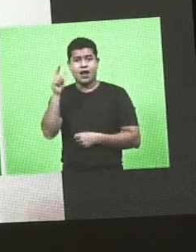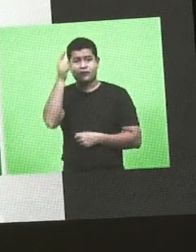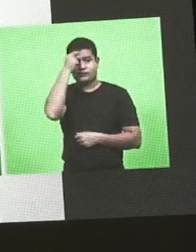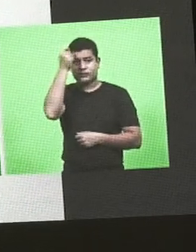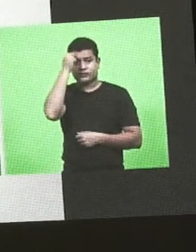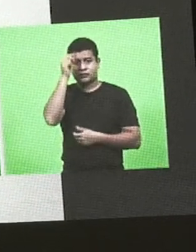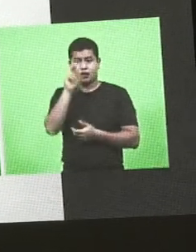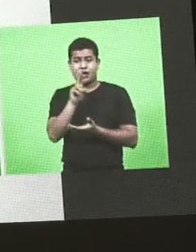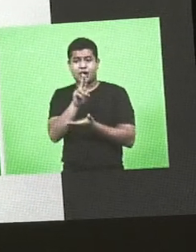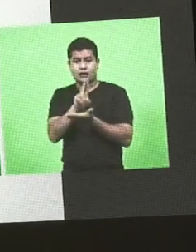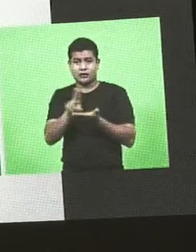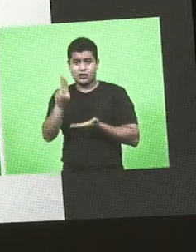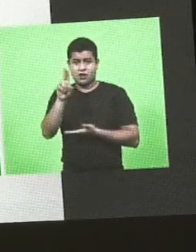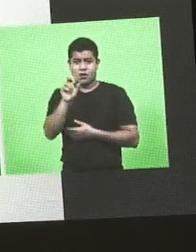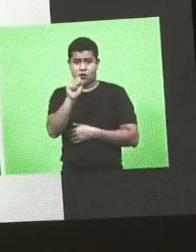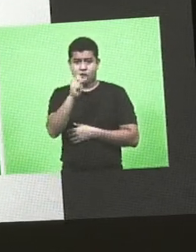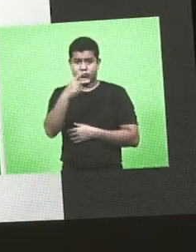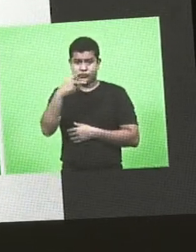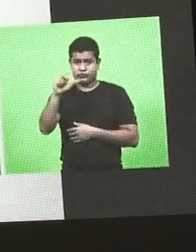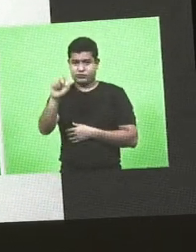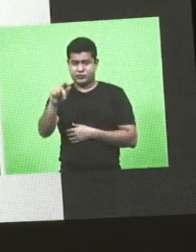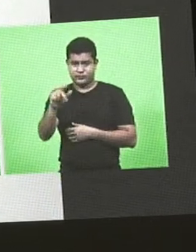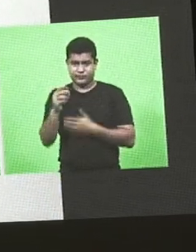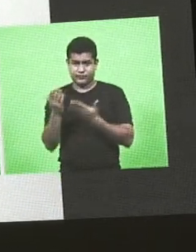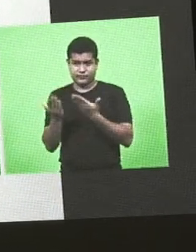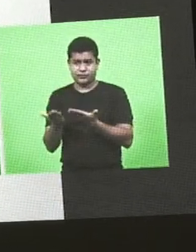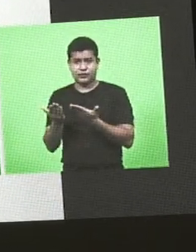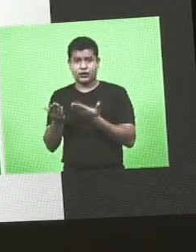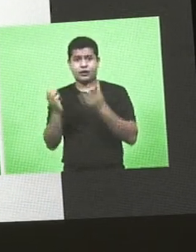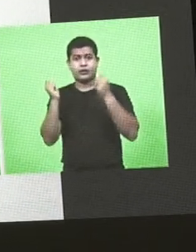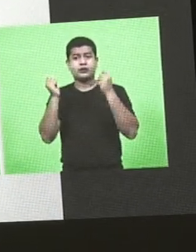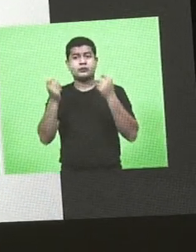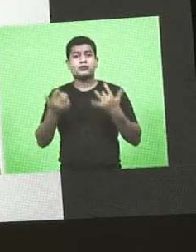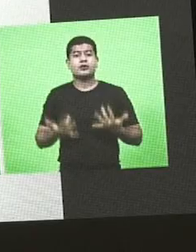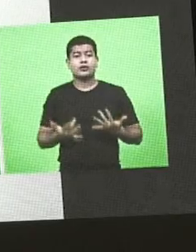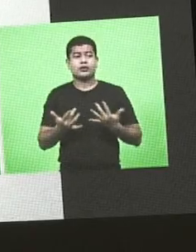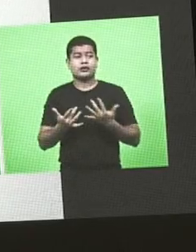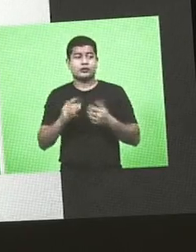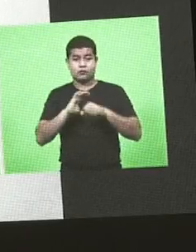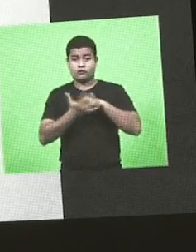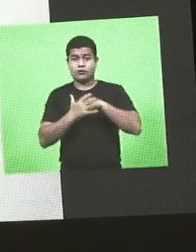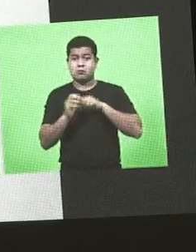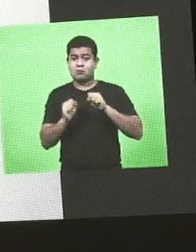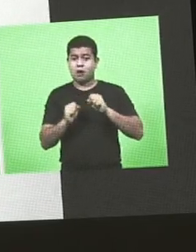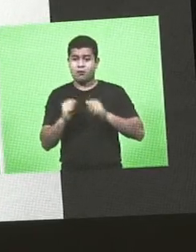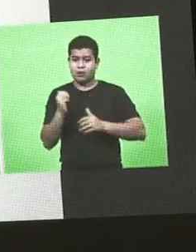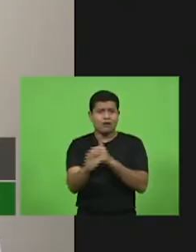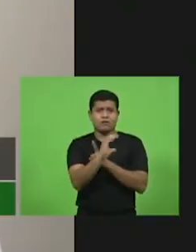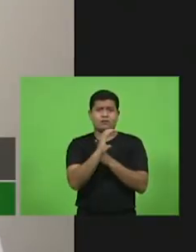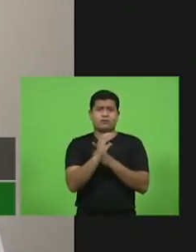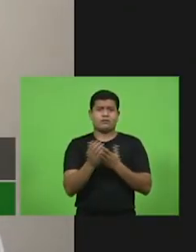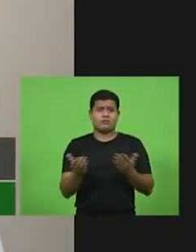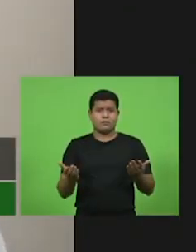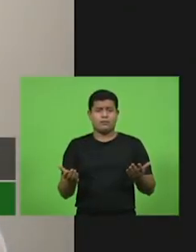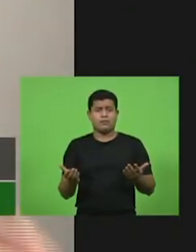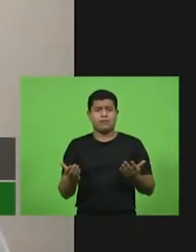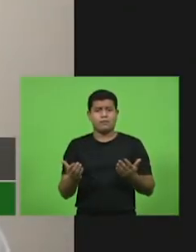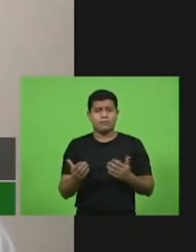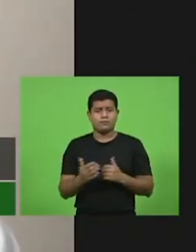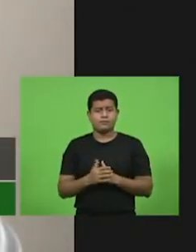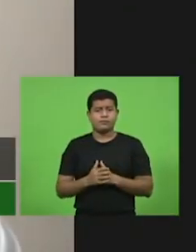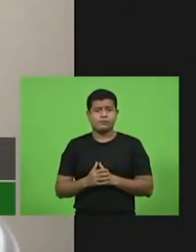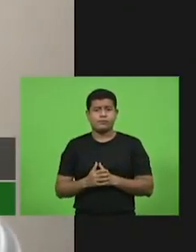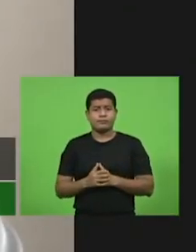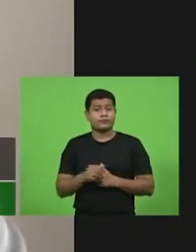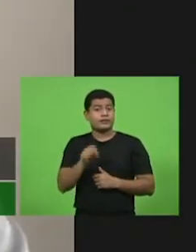afirmou que na situação atual da pandemia em Santa Catarina, a prioridade deve ser a vida. Se